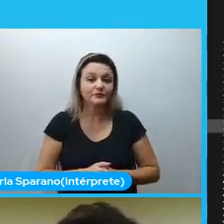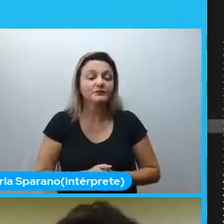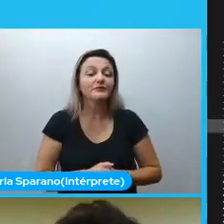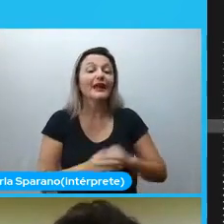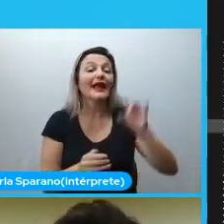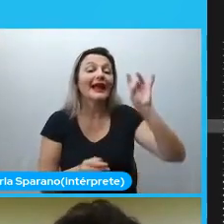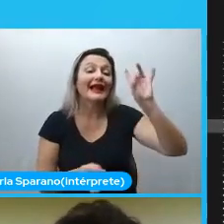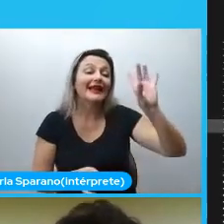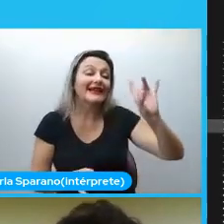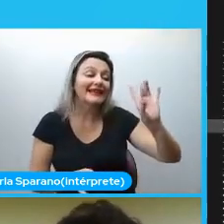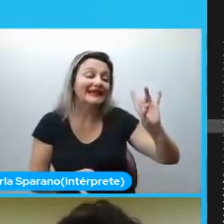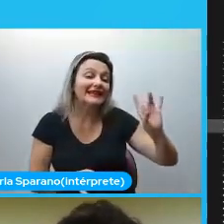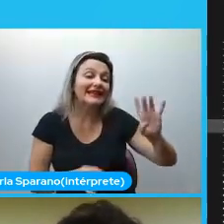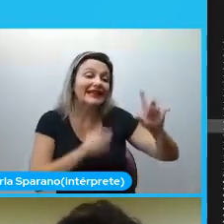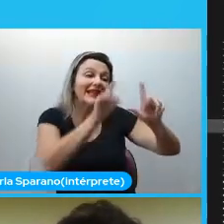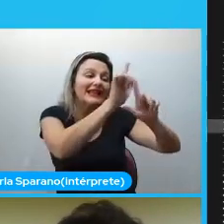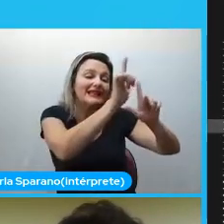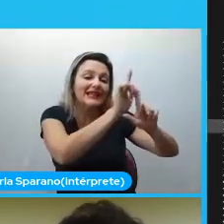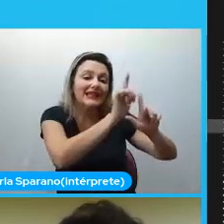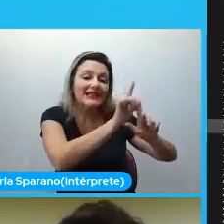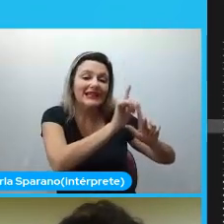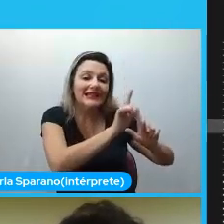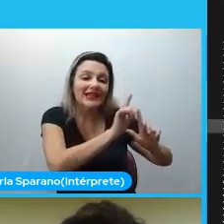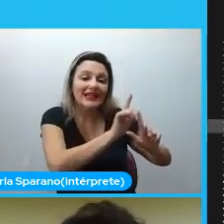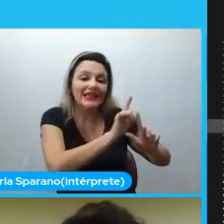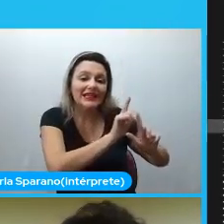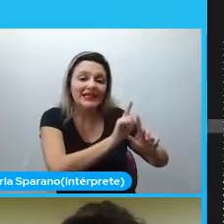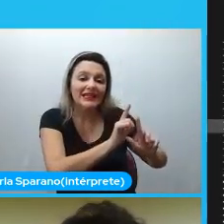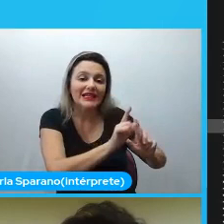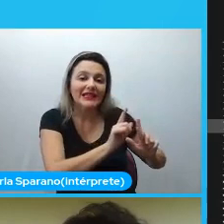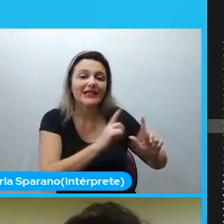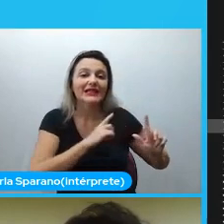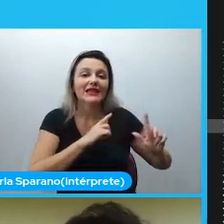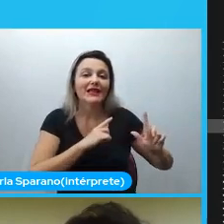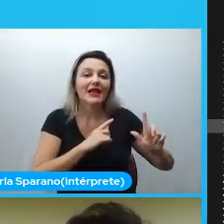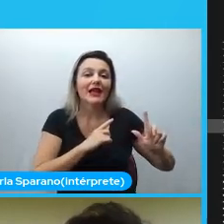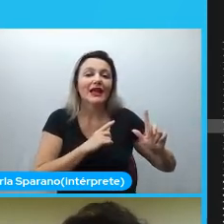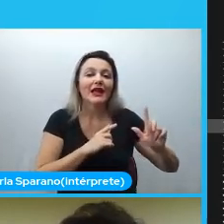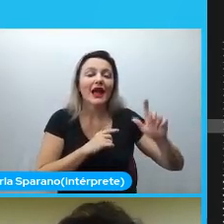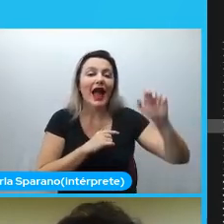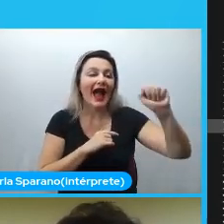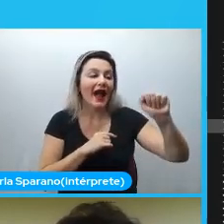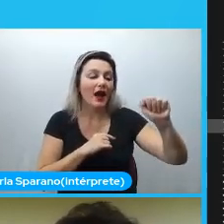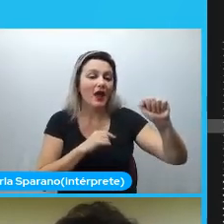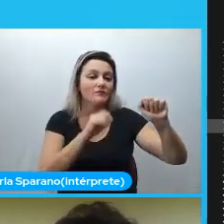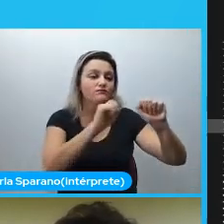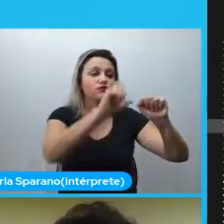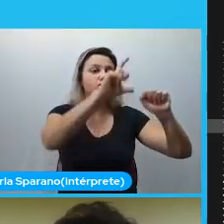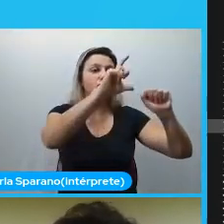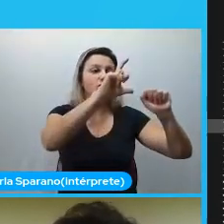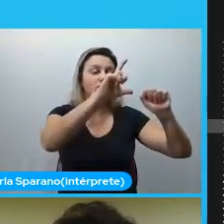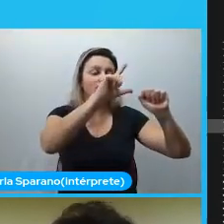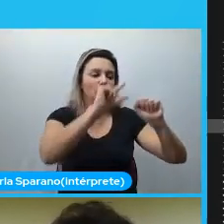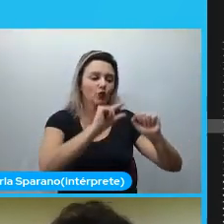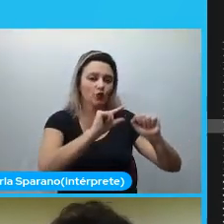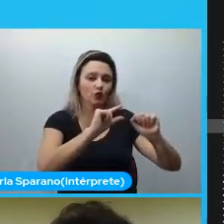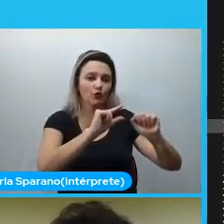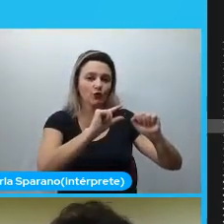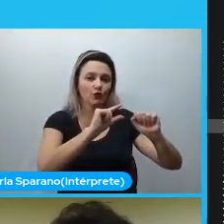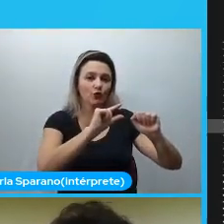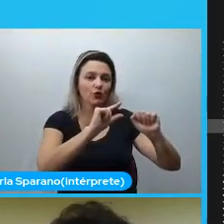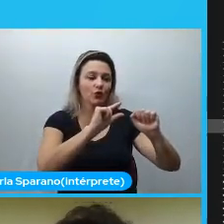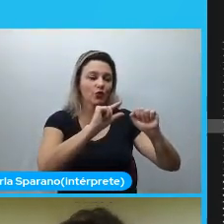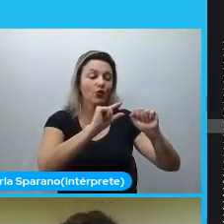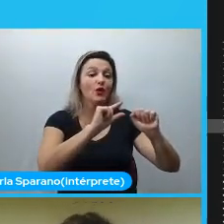tá tudo nessa pasta aqui. Tá tudo alojado aqui. Então, é maiúsculo e minúsculo. Por exemplo, A tem A maiúsculo e A minúsculo. E dentro deles tem cada